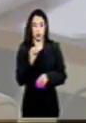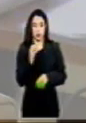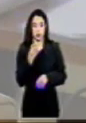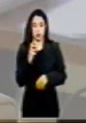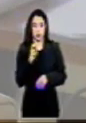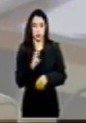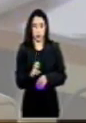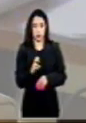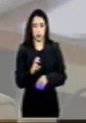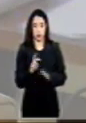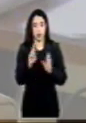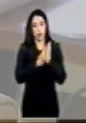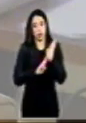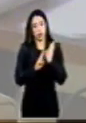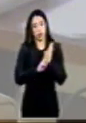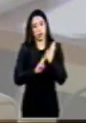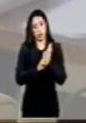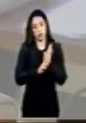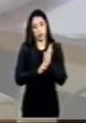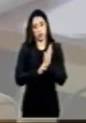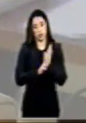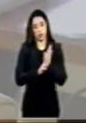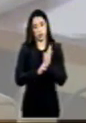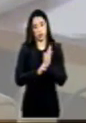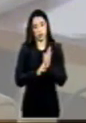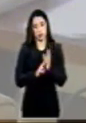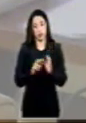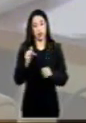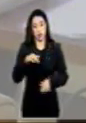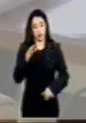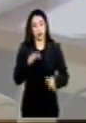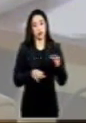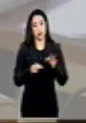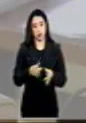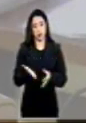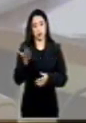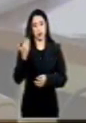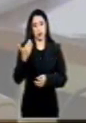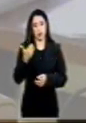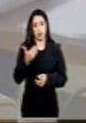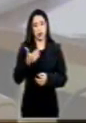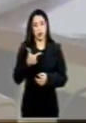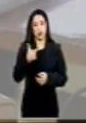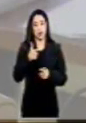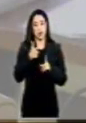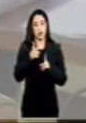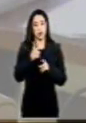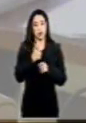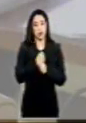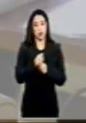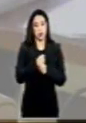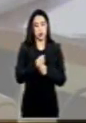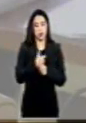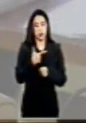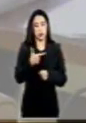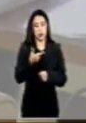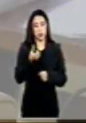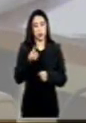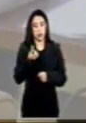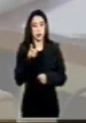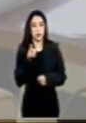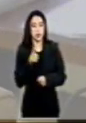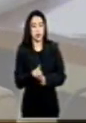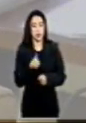relatoria do saudoso ministro Teori Zavascki, julgado neste tribunal pleno em 2 de junho de